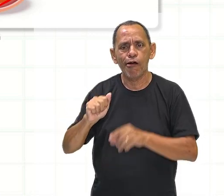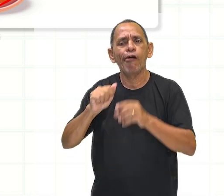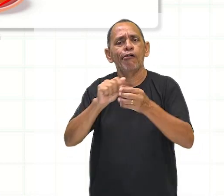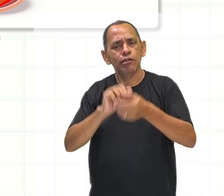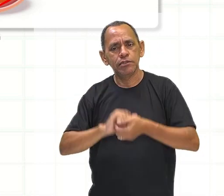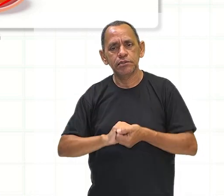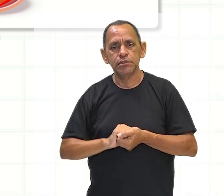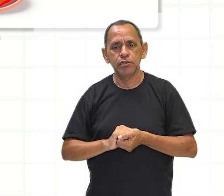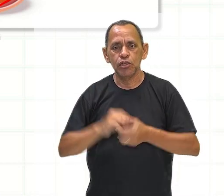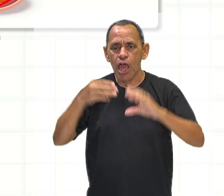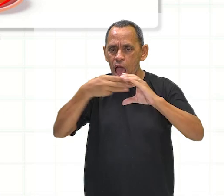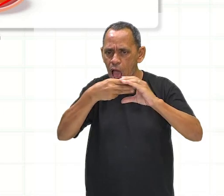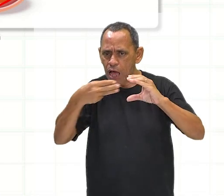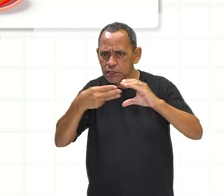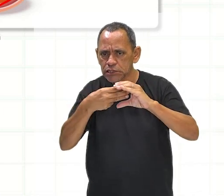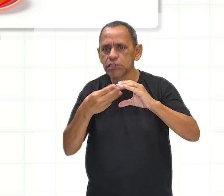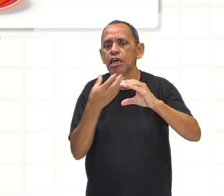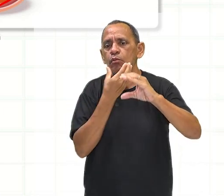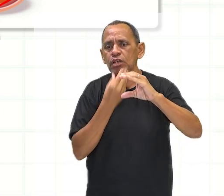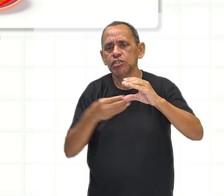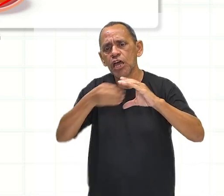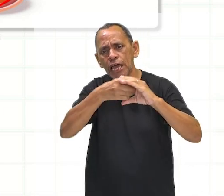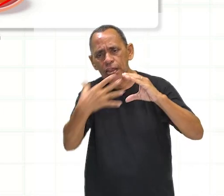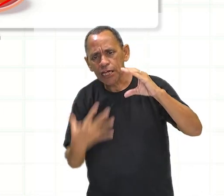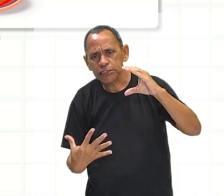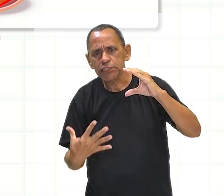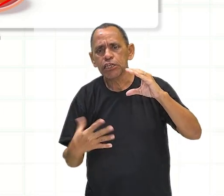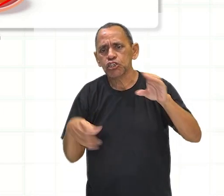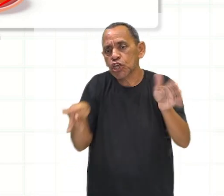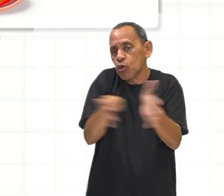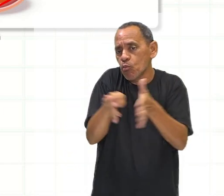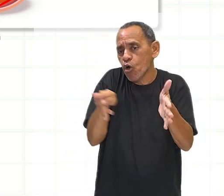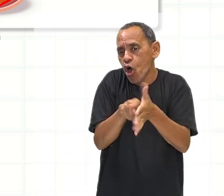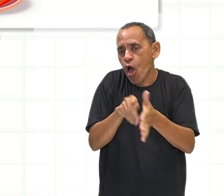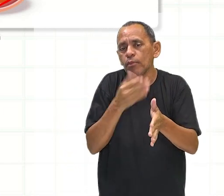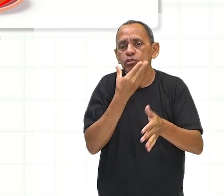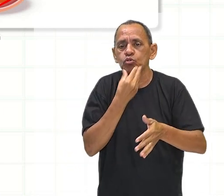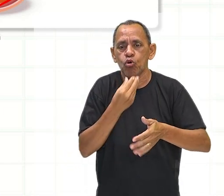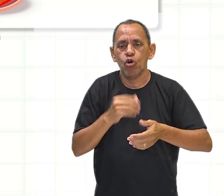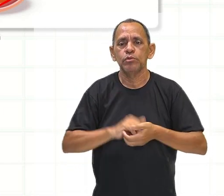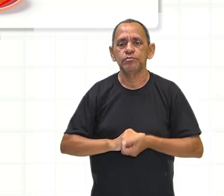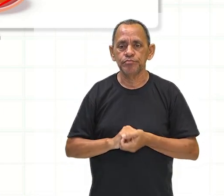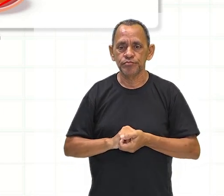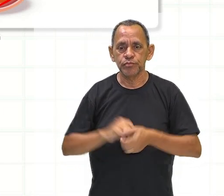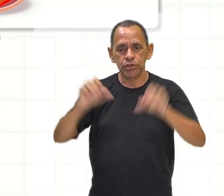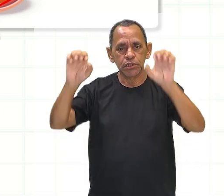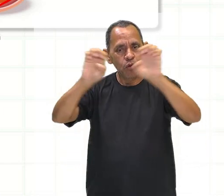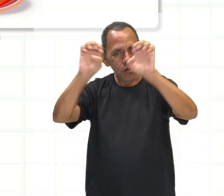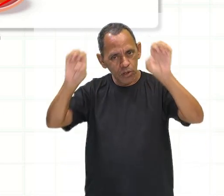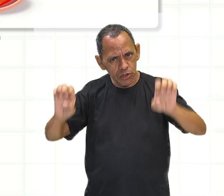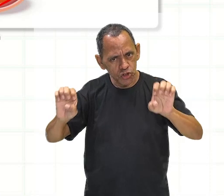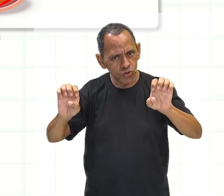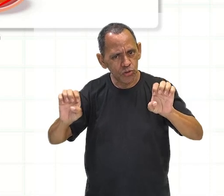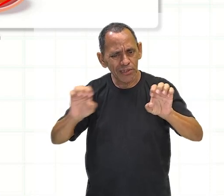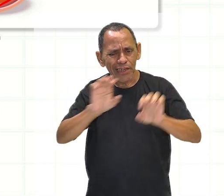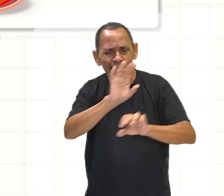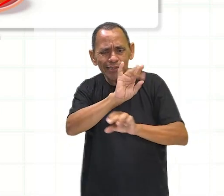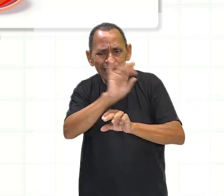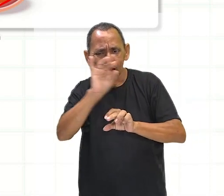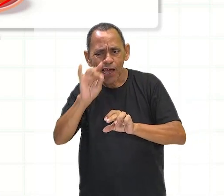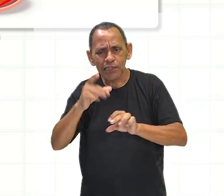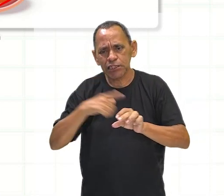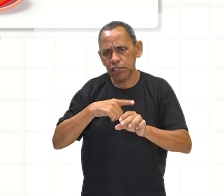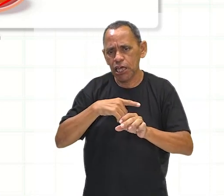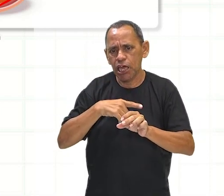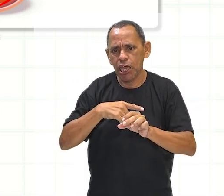né? O hormônio que vai trazer ali as características secundárias. Na estrutura de cada testículo encontram-se